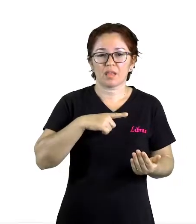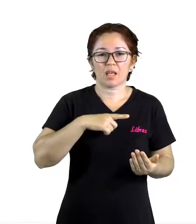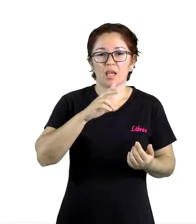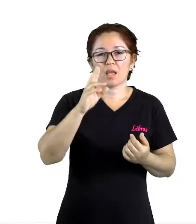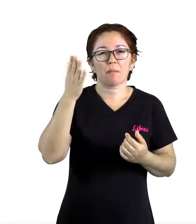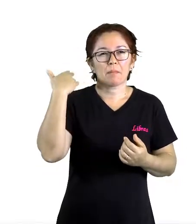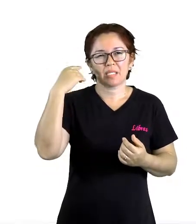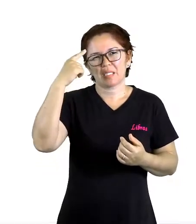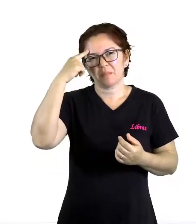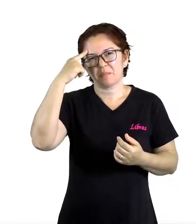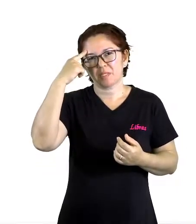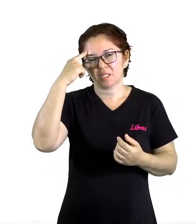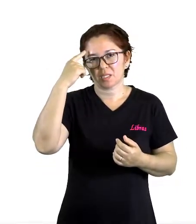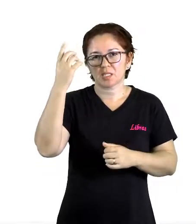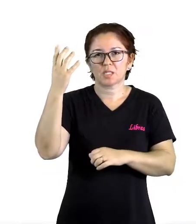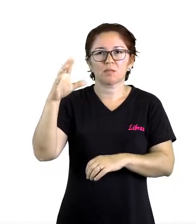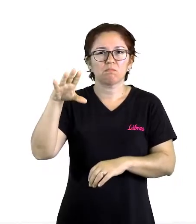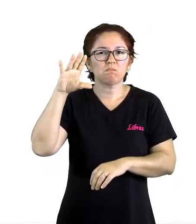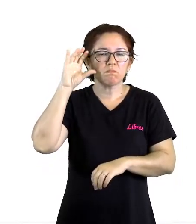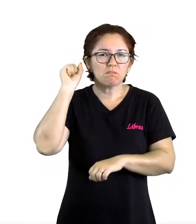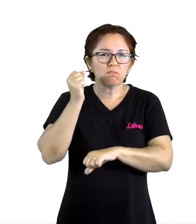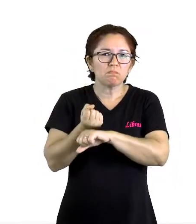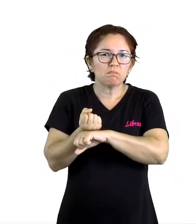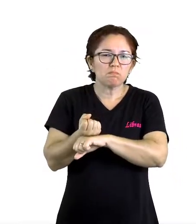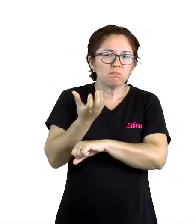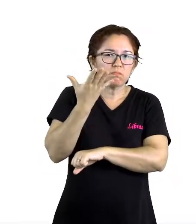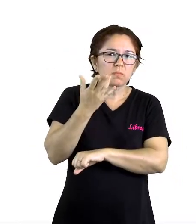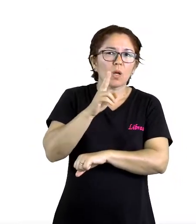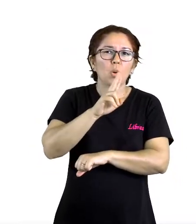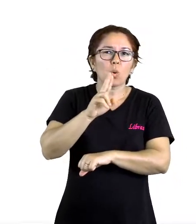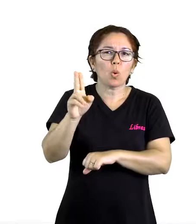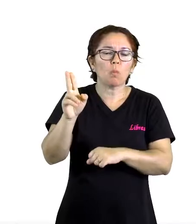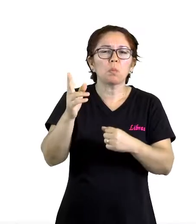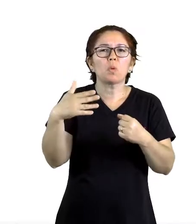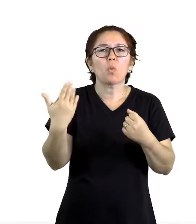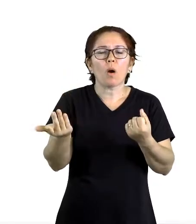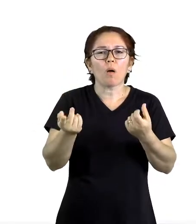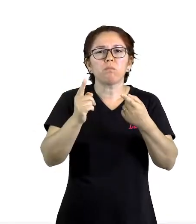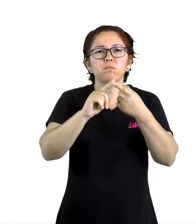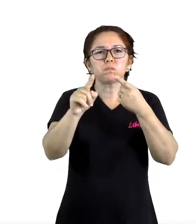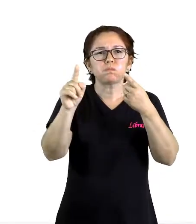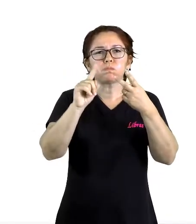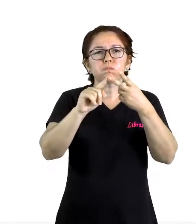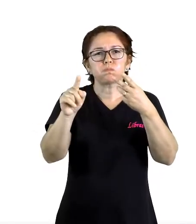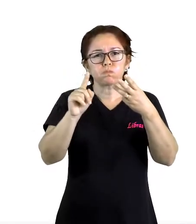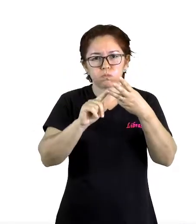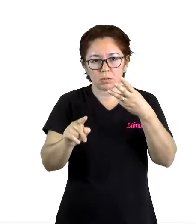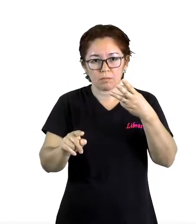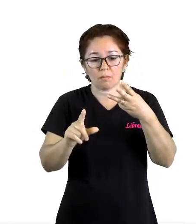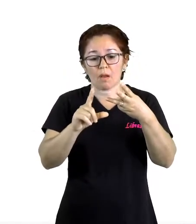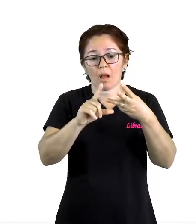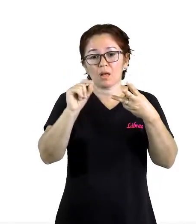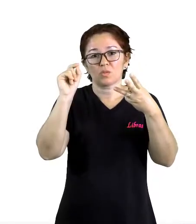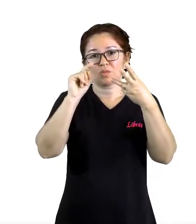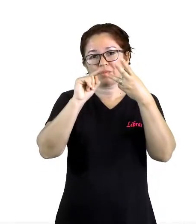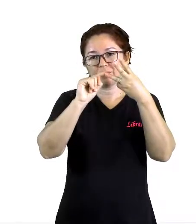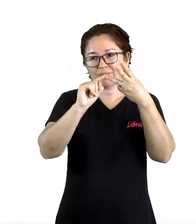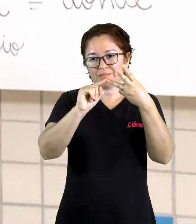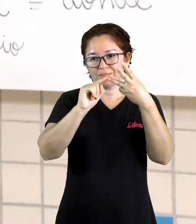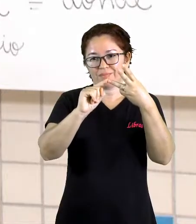podcasting, guerrilla média. Foi então que o nome podcast pegou. Para